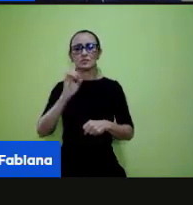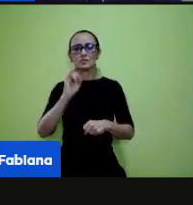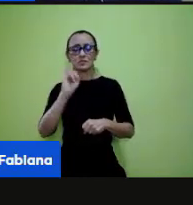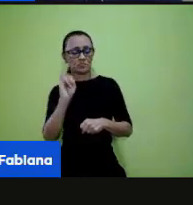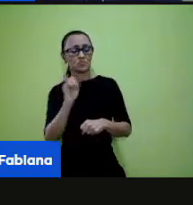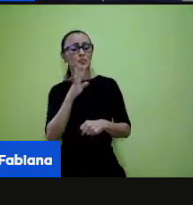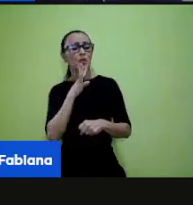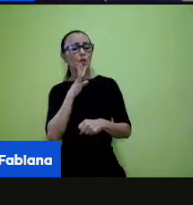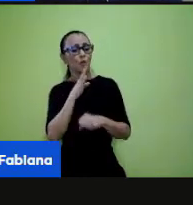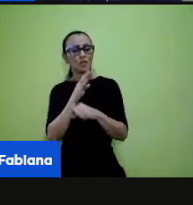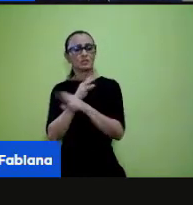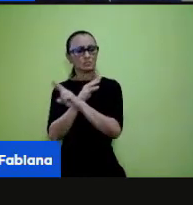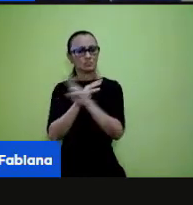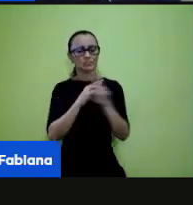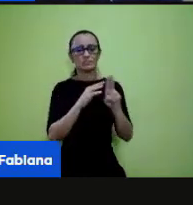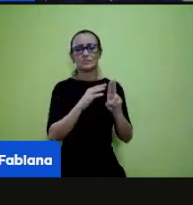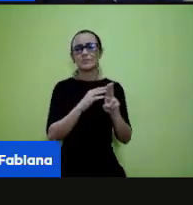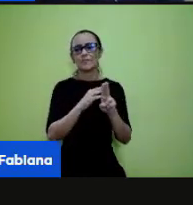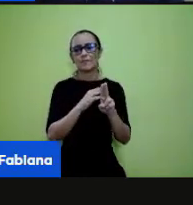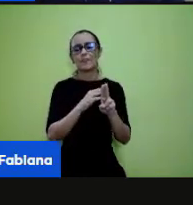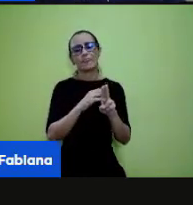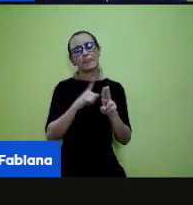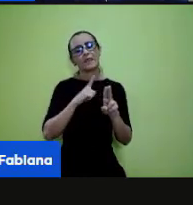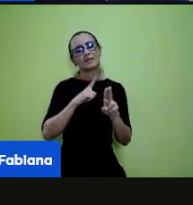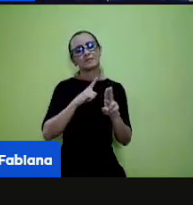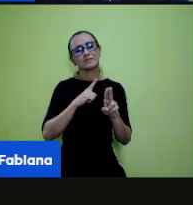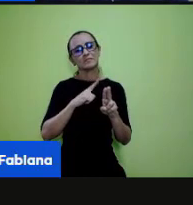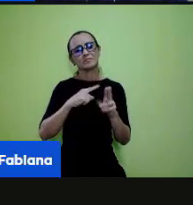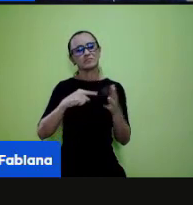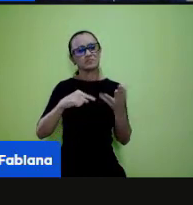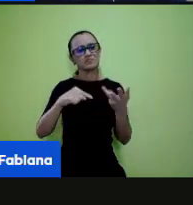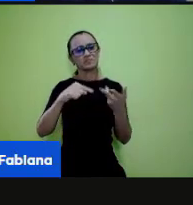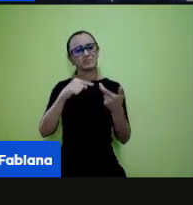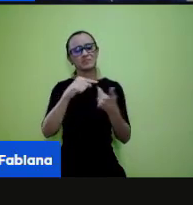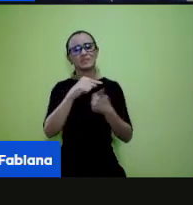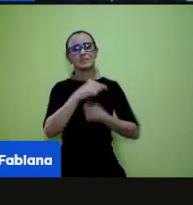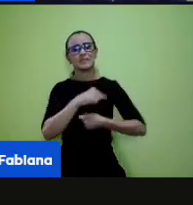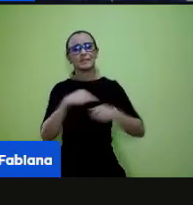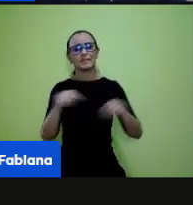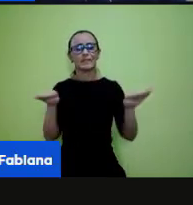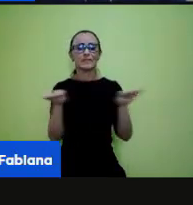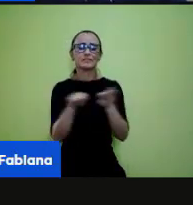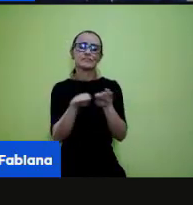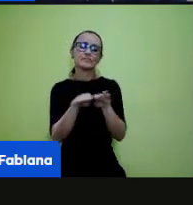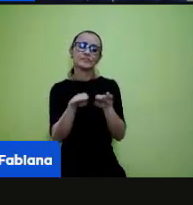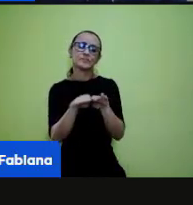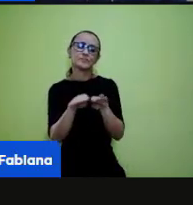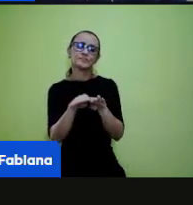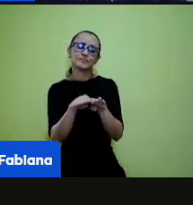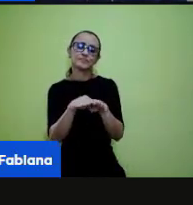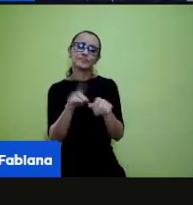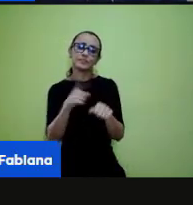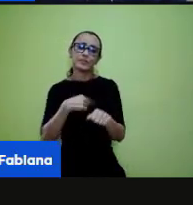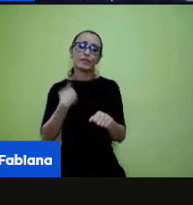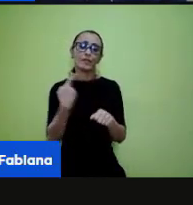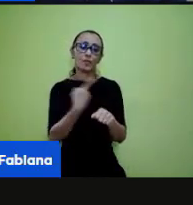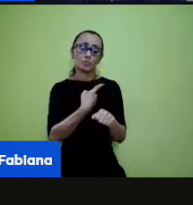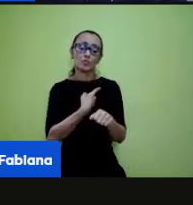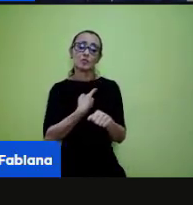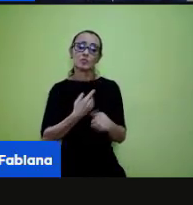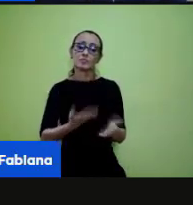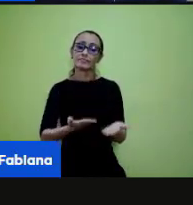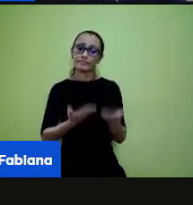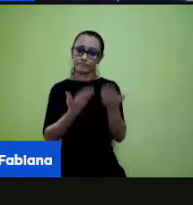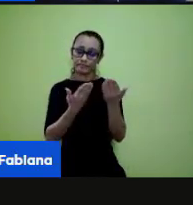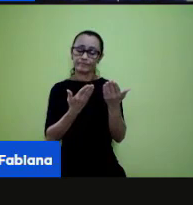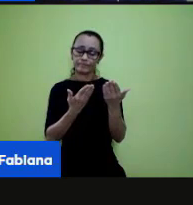cidade. Aqui, entre outros Aedes, nós temos o Aedes albopictus, que é o tigre asiático, mas o nosso principal